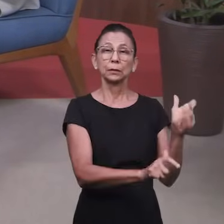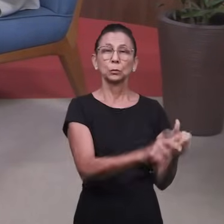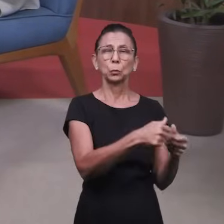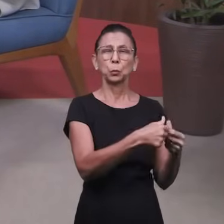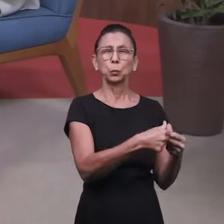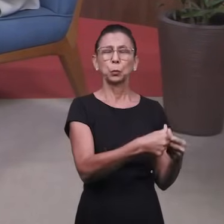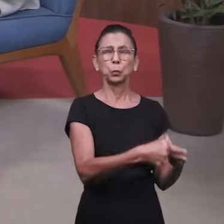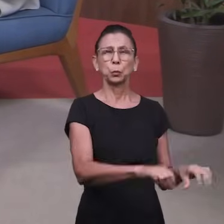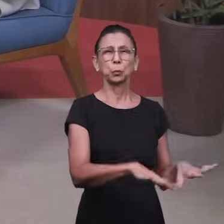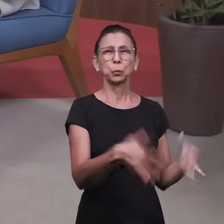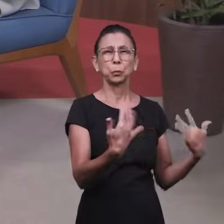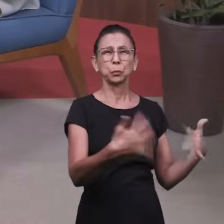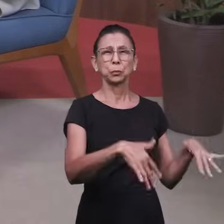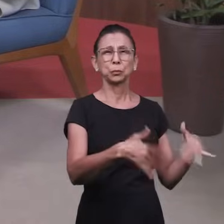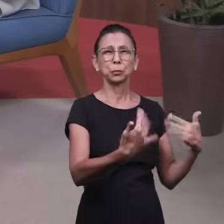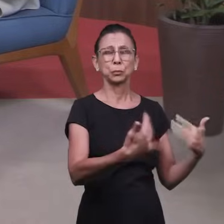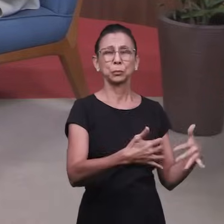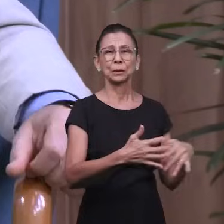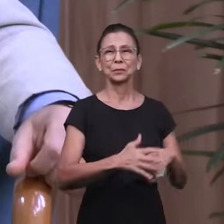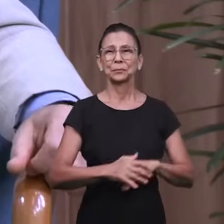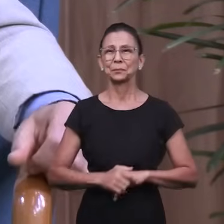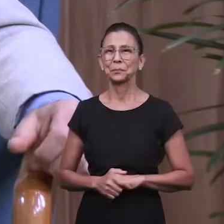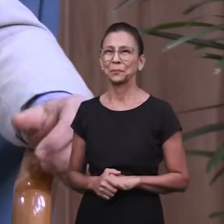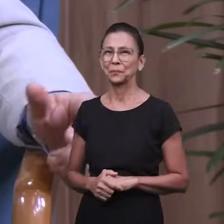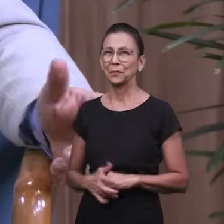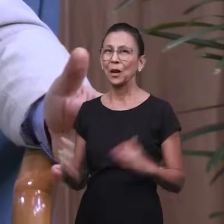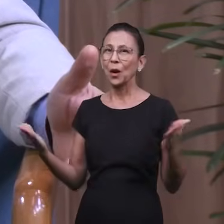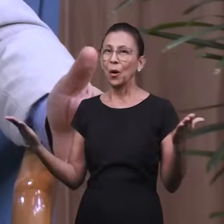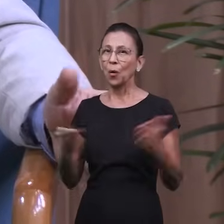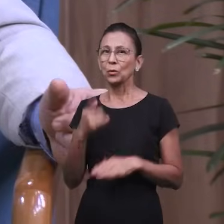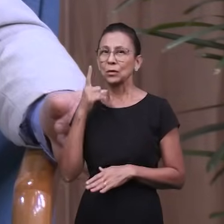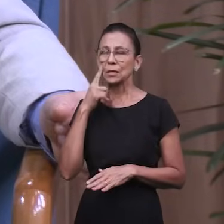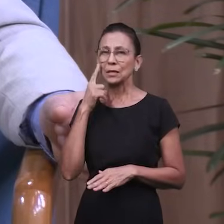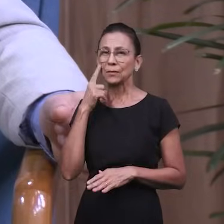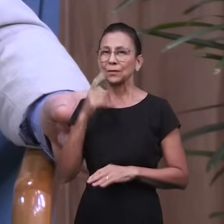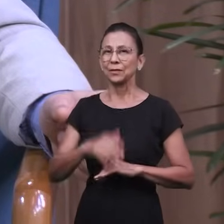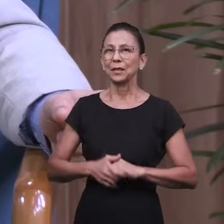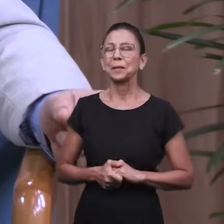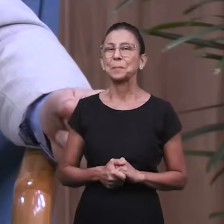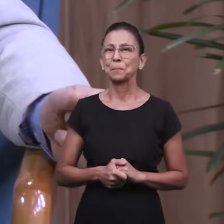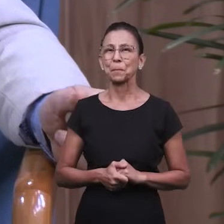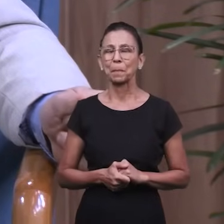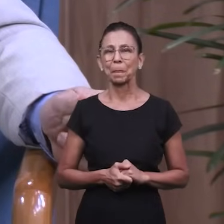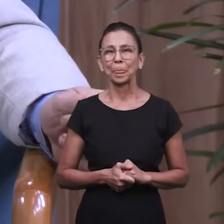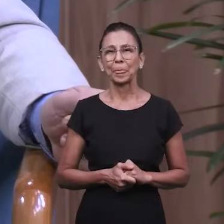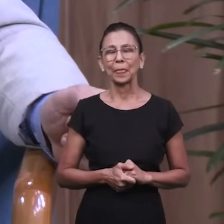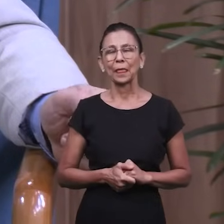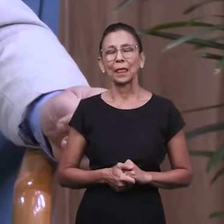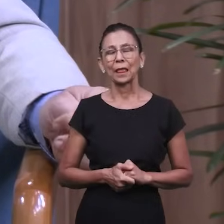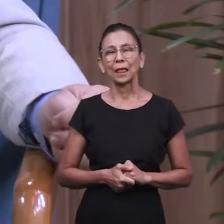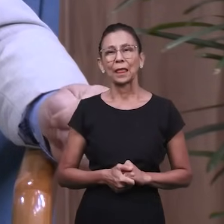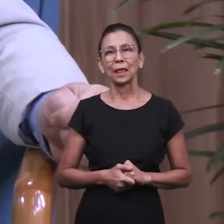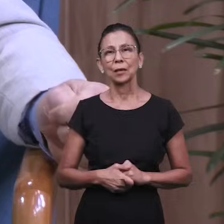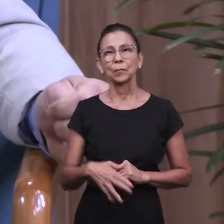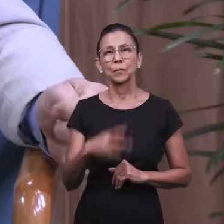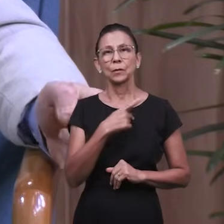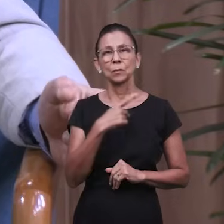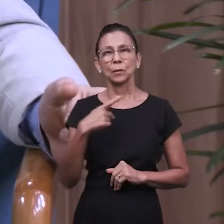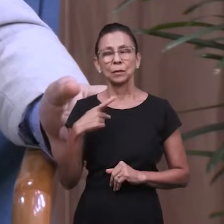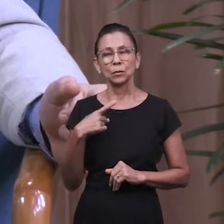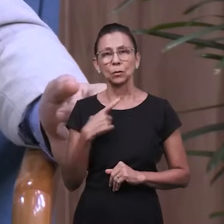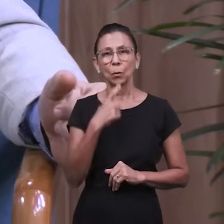passando pela grande tribulação. No programa de hoje, no quadro Lições do Manaim, eu recebo o pastor Daniel Moreira e nós